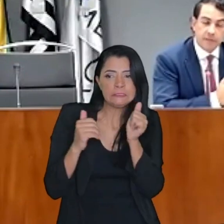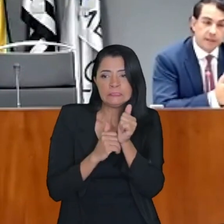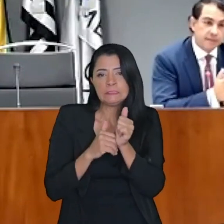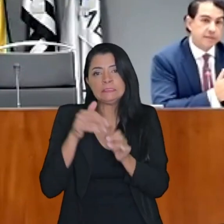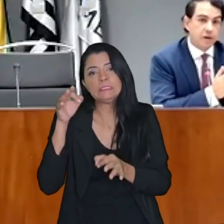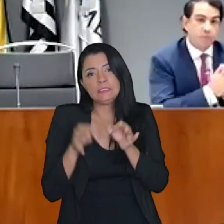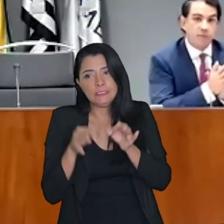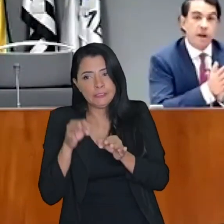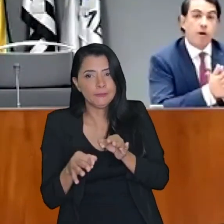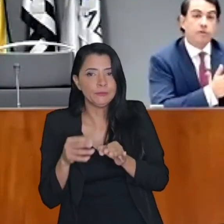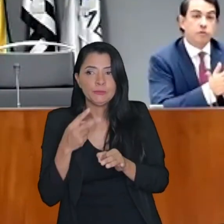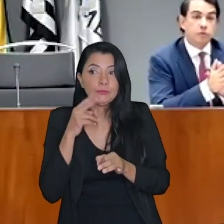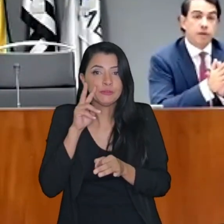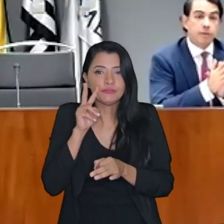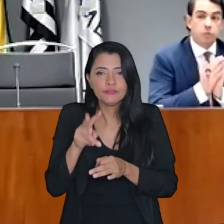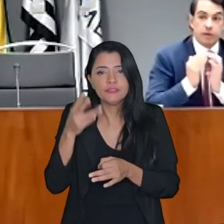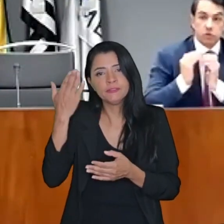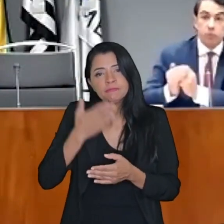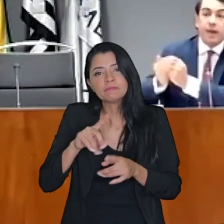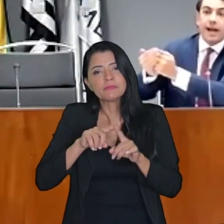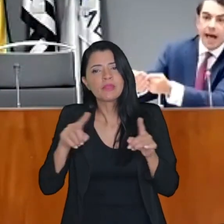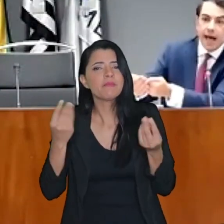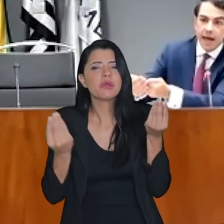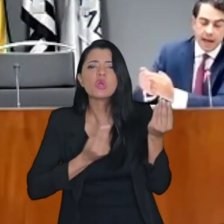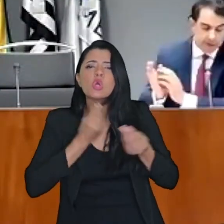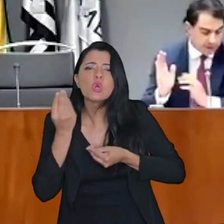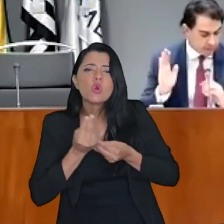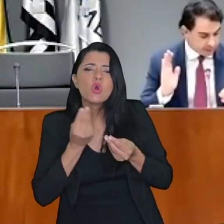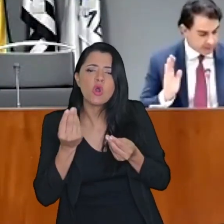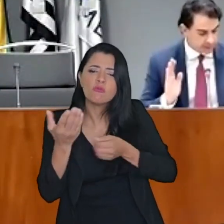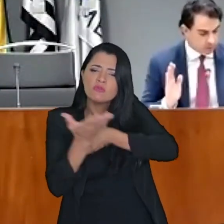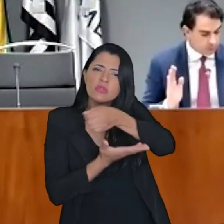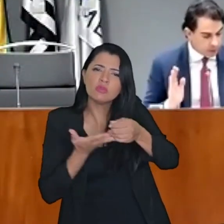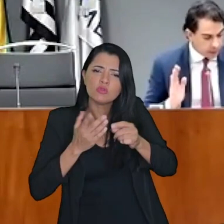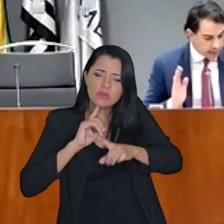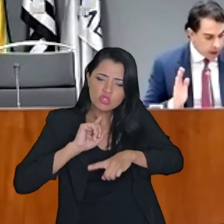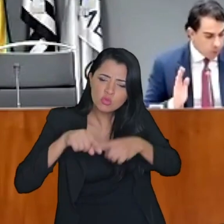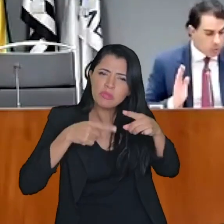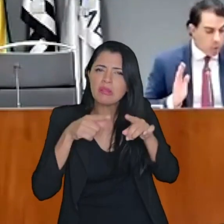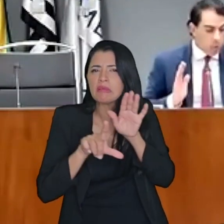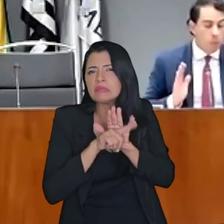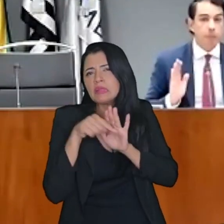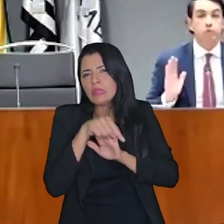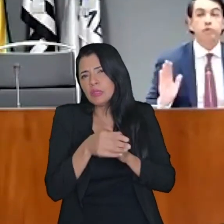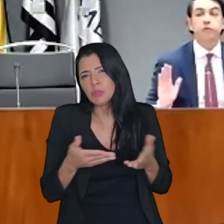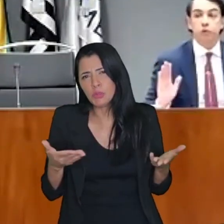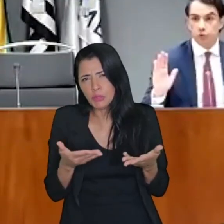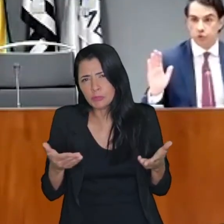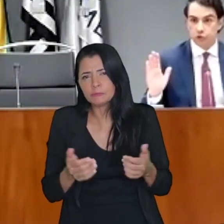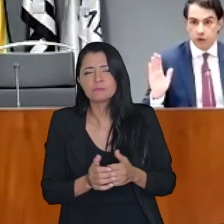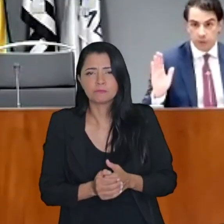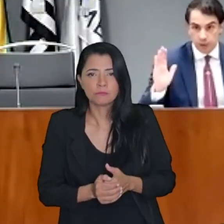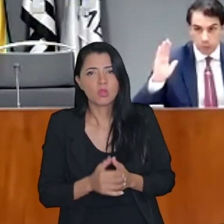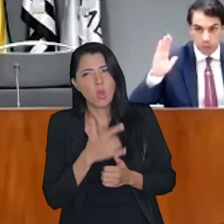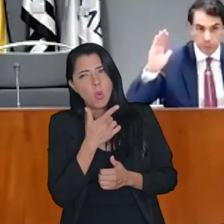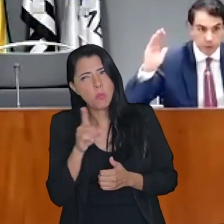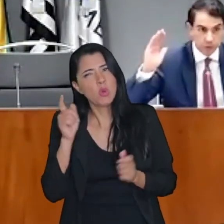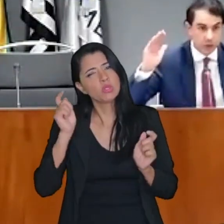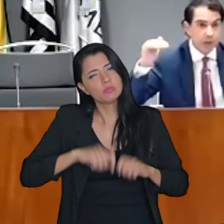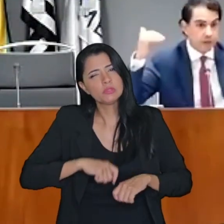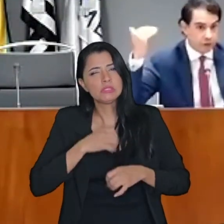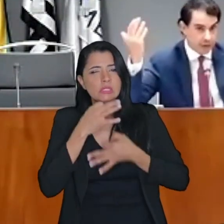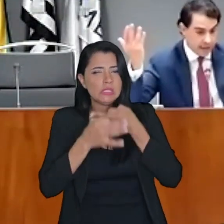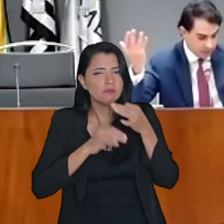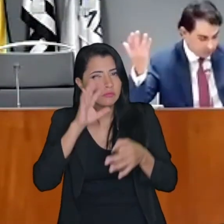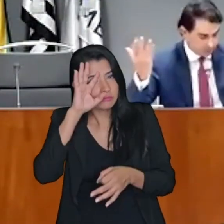me parece necessário verificar quais os fundamentos para superar essa limitação legal. Uma possível solução, que eu, pelo